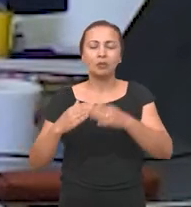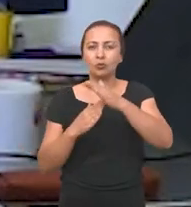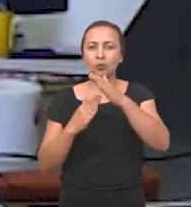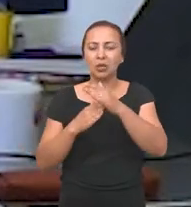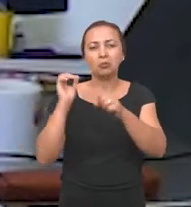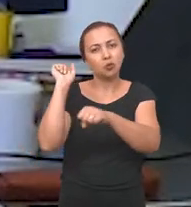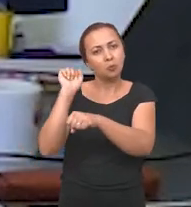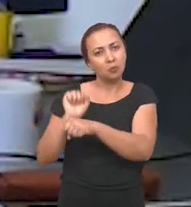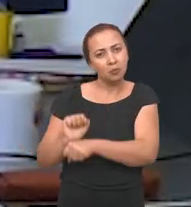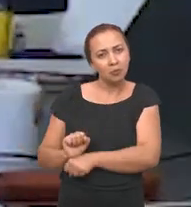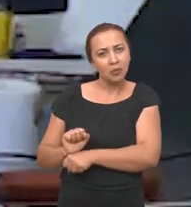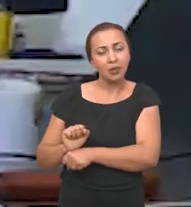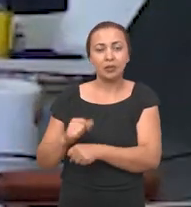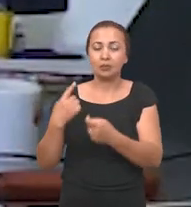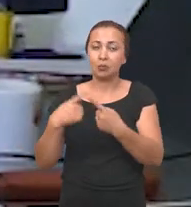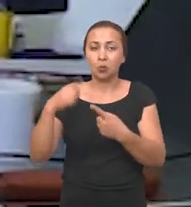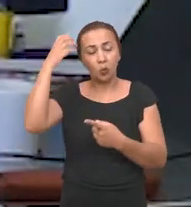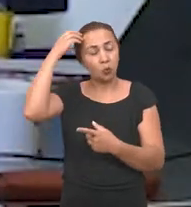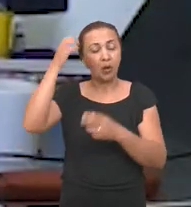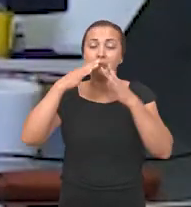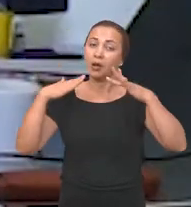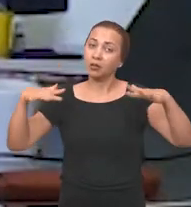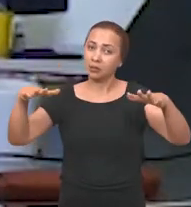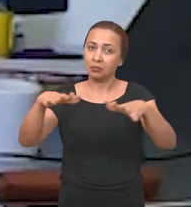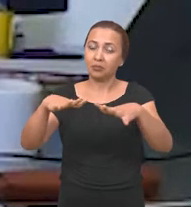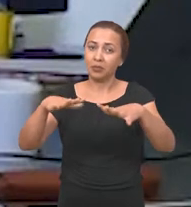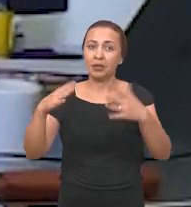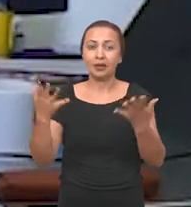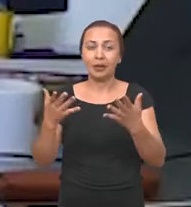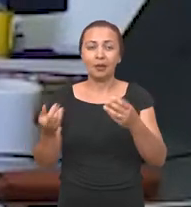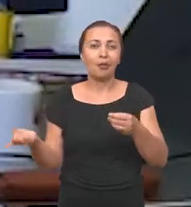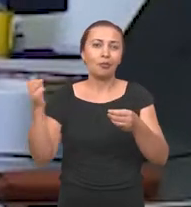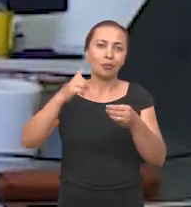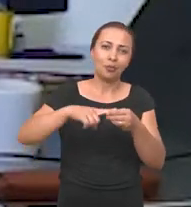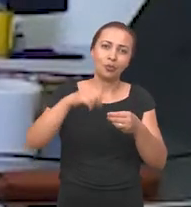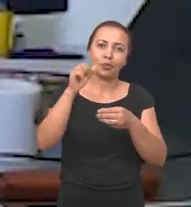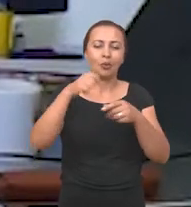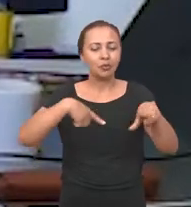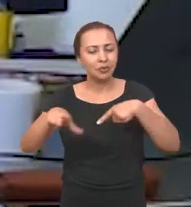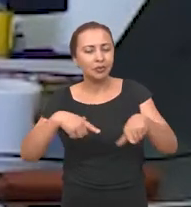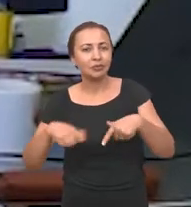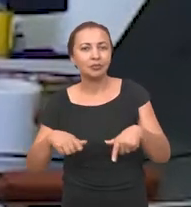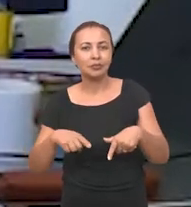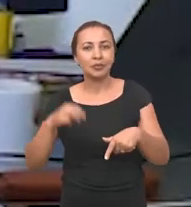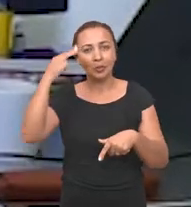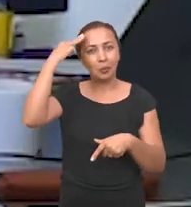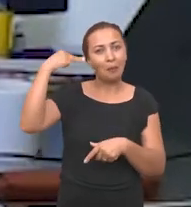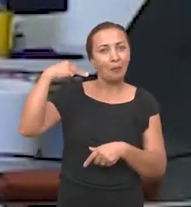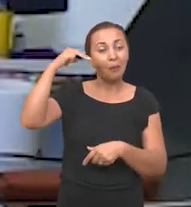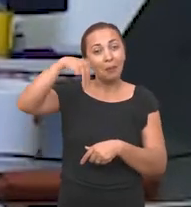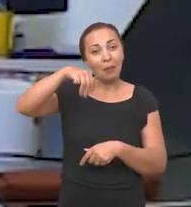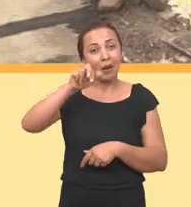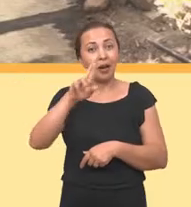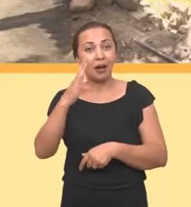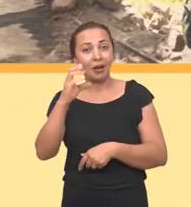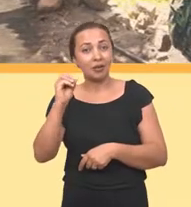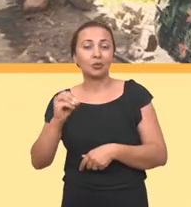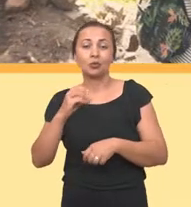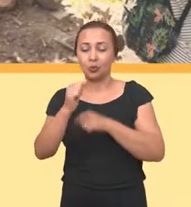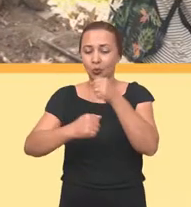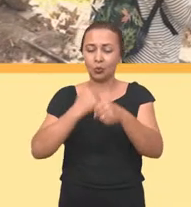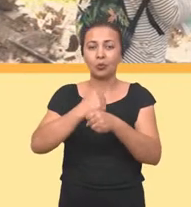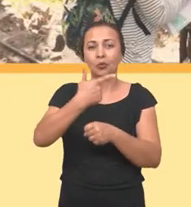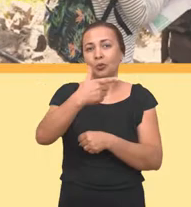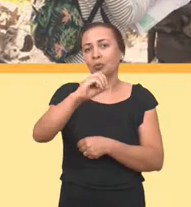2019, teve um período aí de paralisação com a pandemia e retomamos as atividades em março de 2021. O